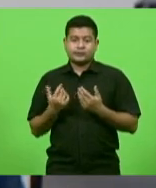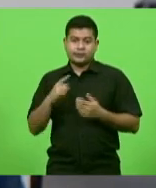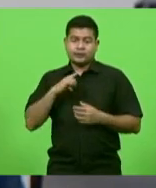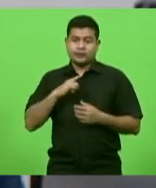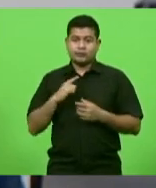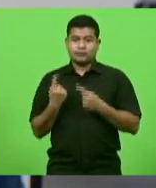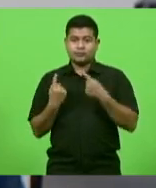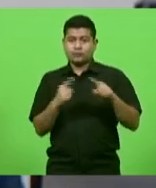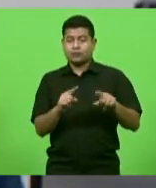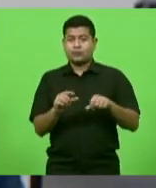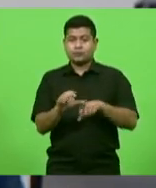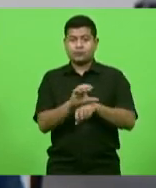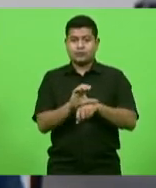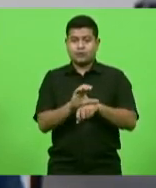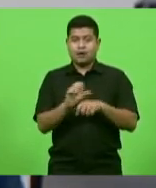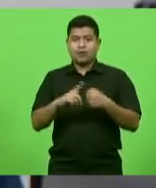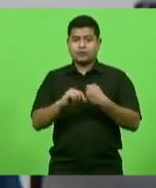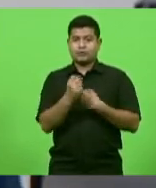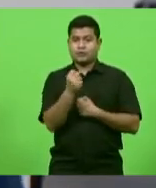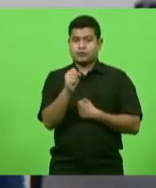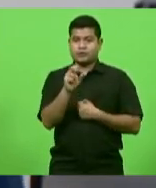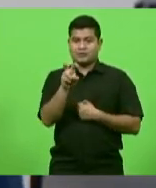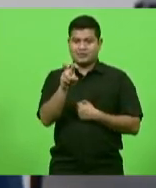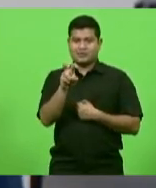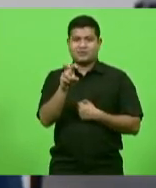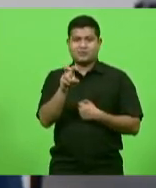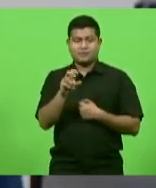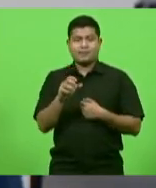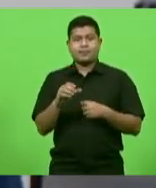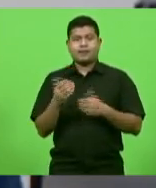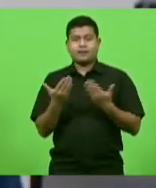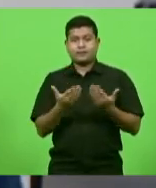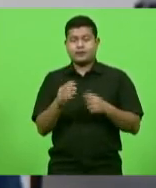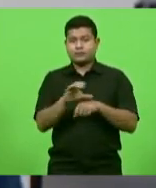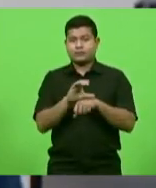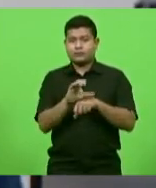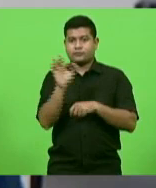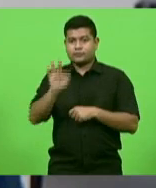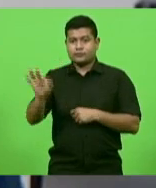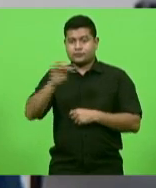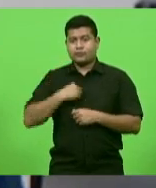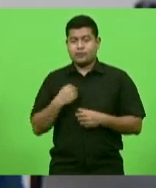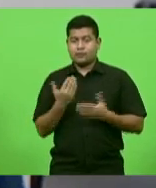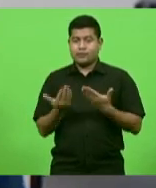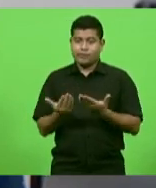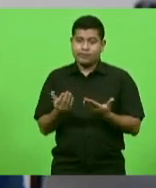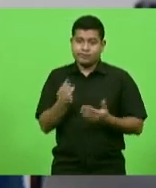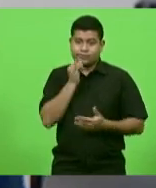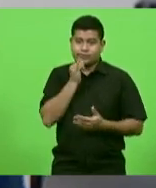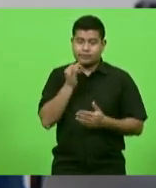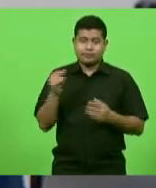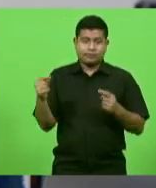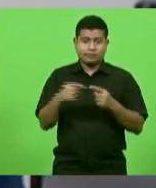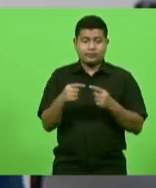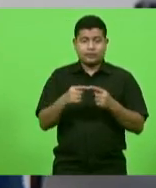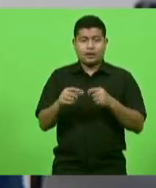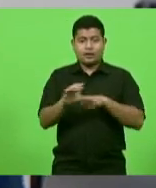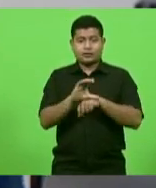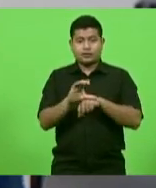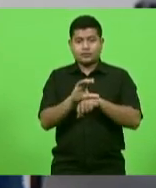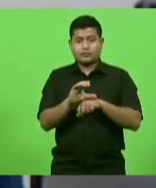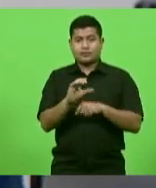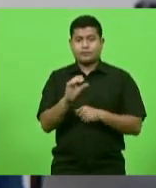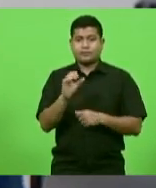Estelares no Artigo 85 da Constituição Federal ou no caso de processo contra o governador do estado e do artigo